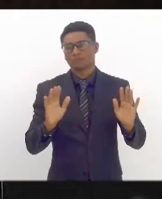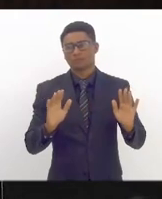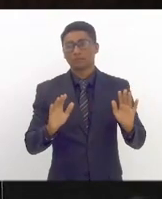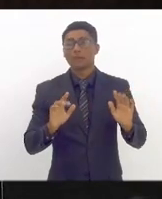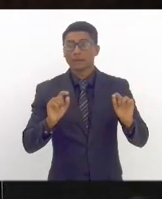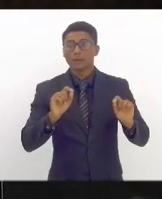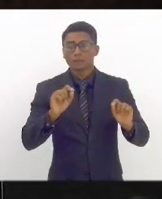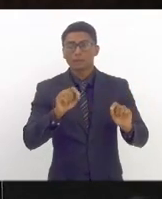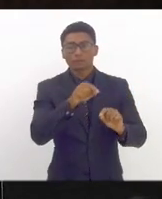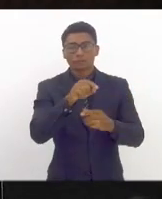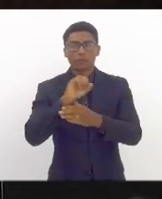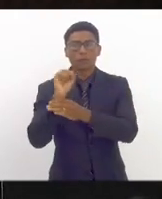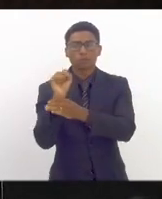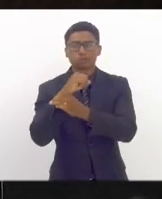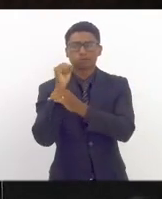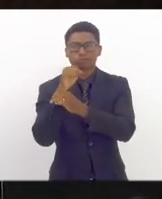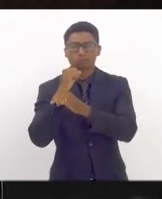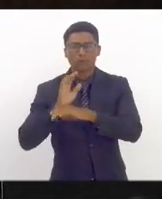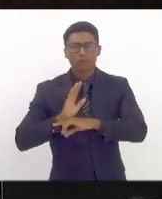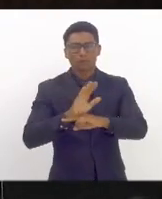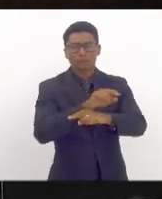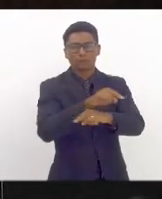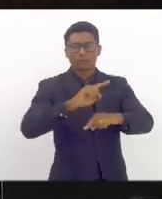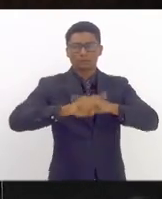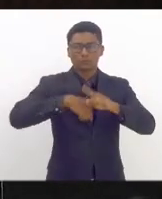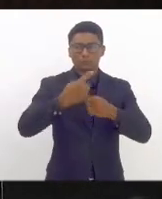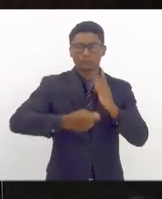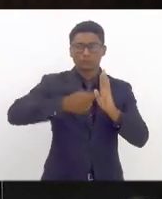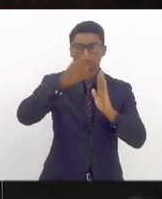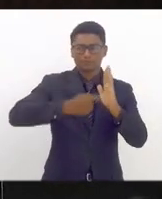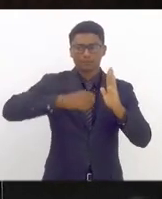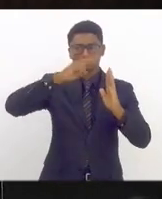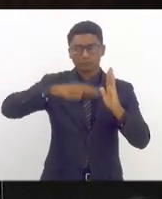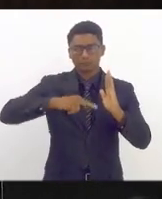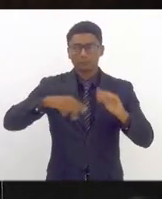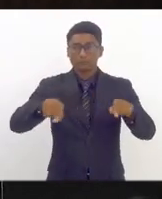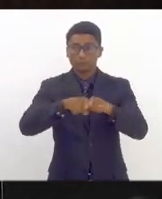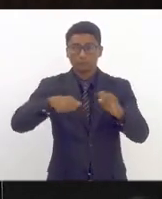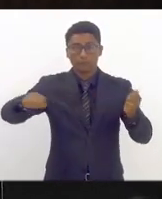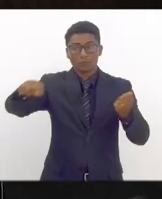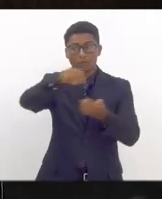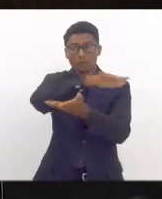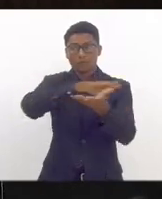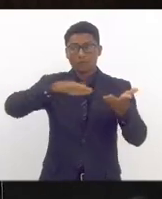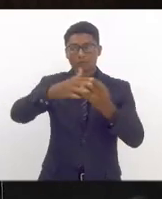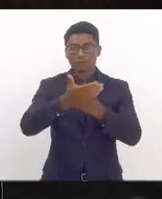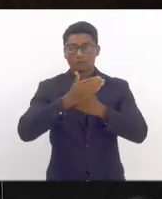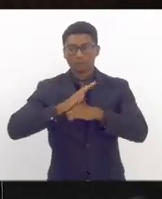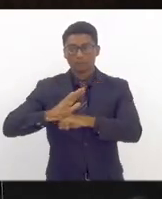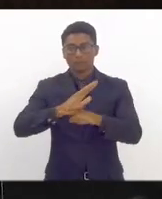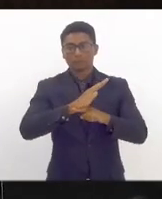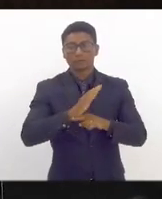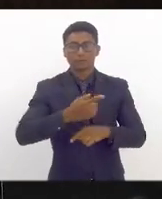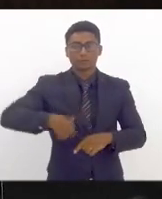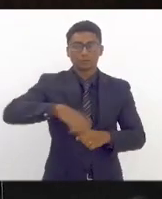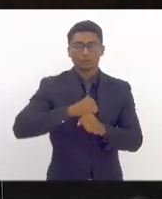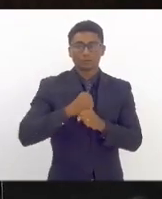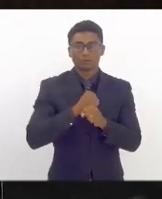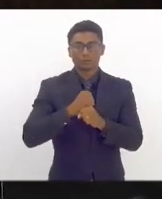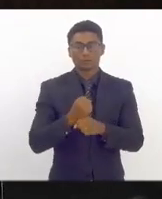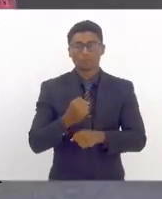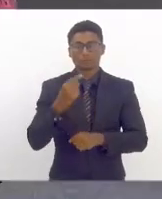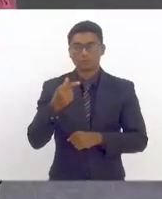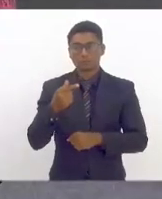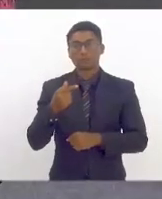competência para leitura escrita como o universo trabalha nosso favor durante 17 anos a gente conseguiu